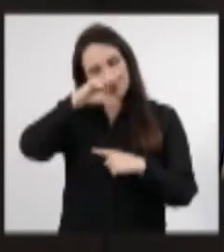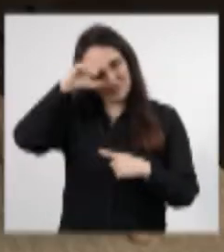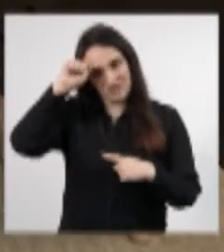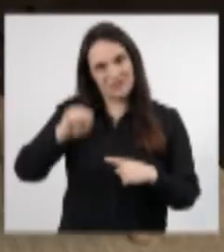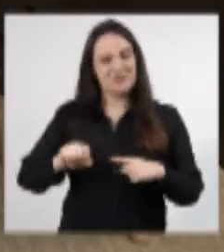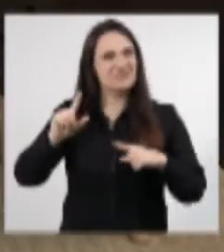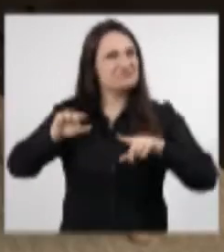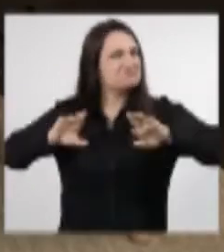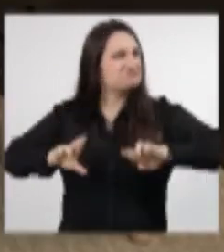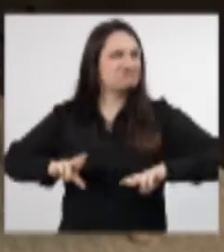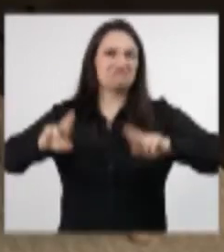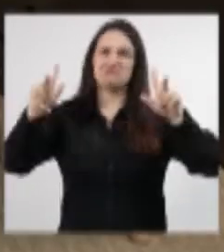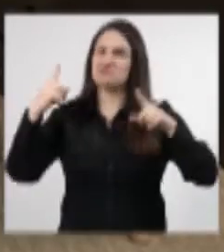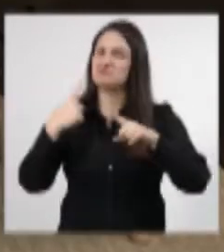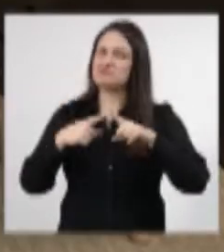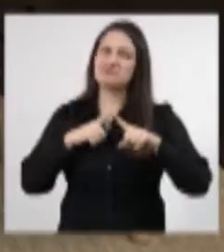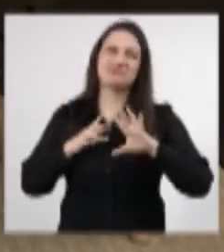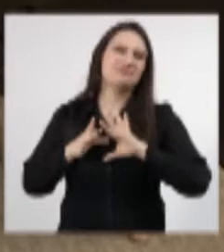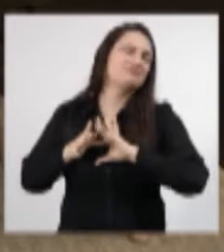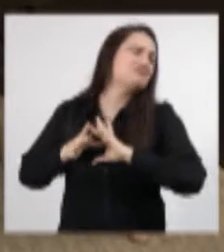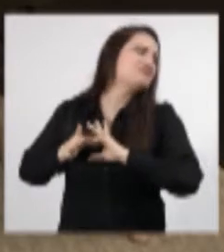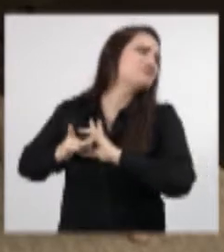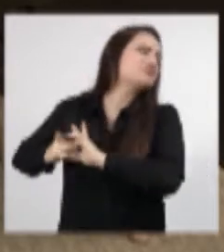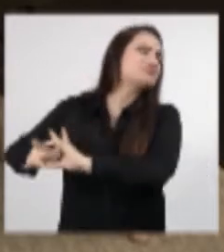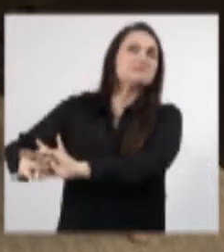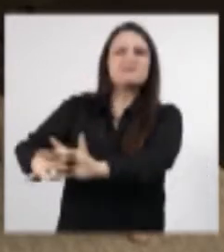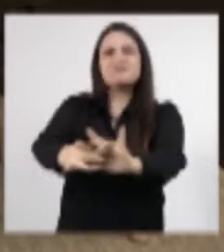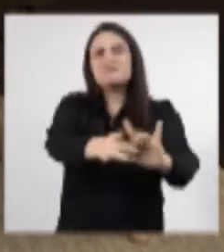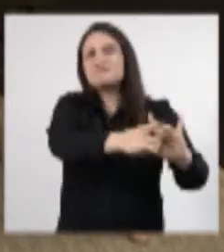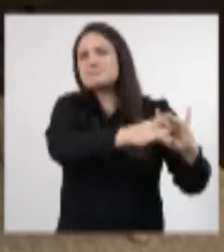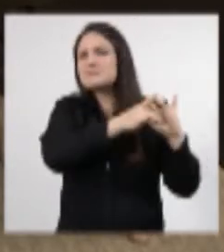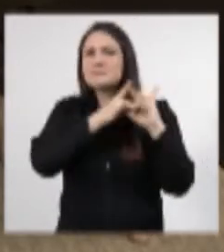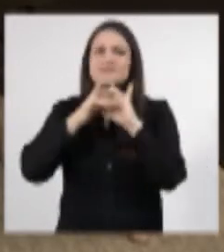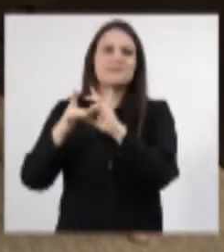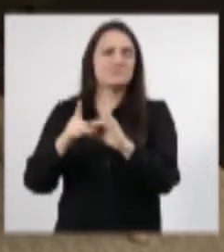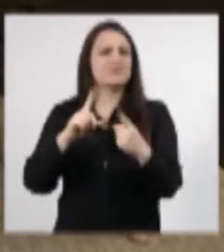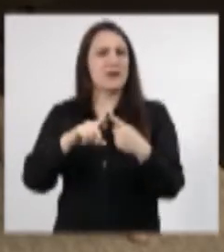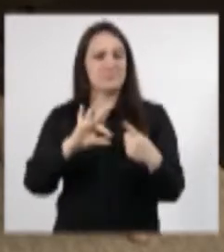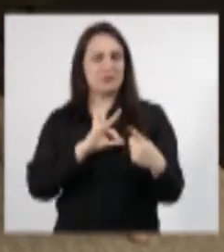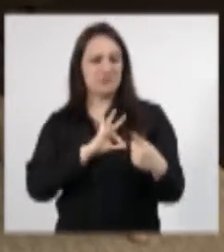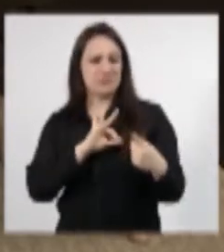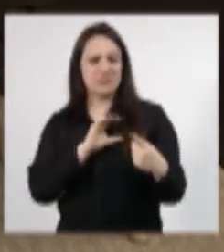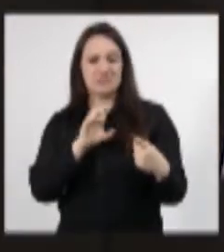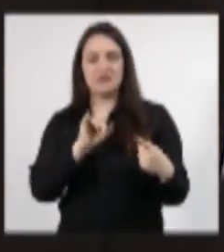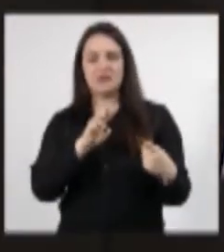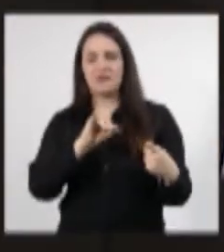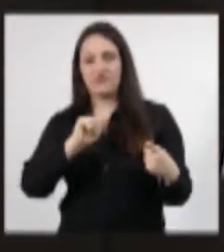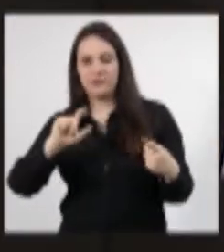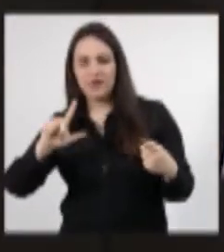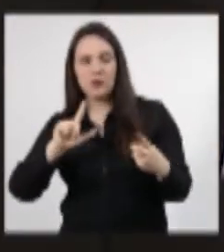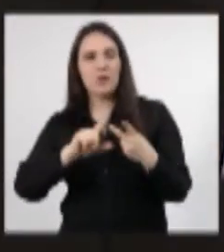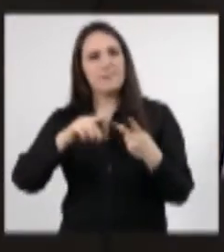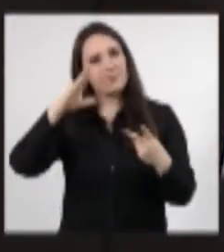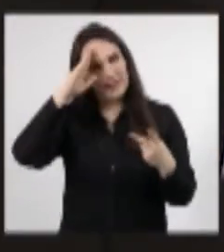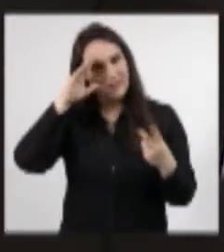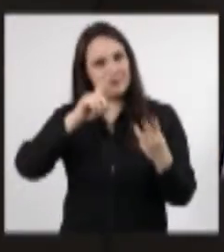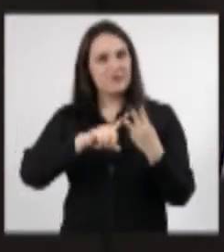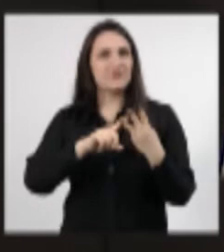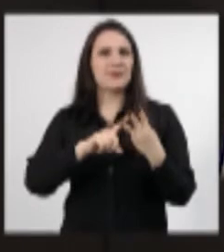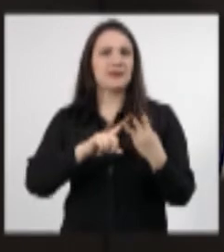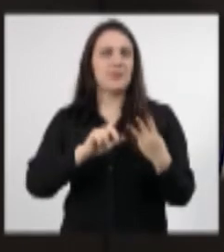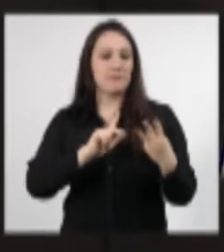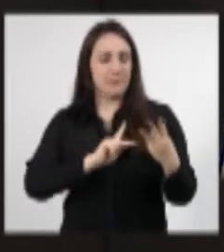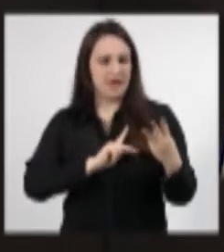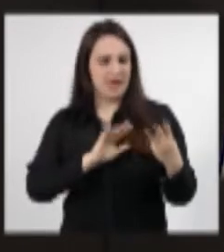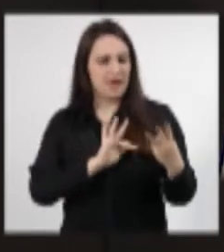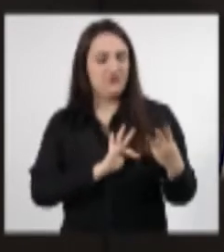plena convicção que o Mato Grosso do Sul é diferenciado nesse tópico. Há uma excelente relação entre as forças policiais, entre a Polícia Civil, a